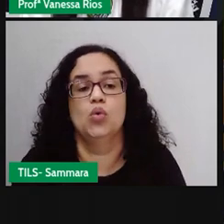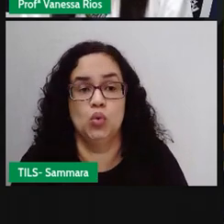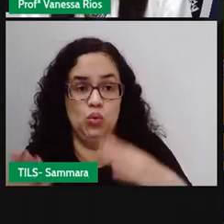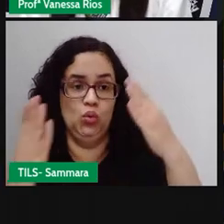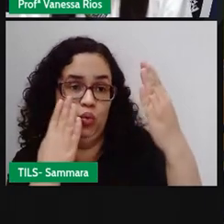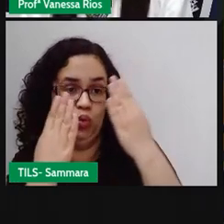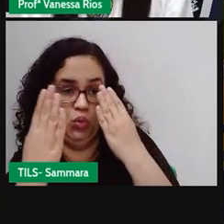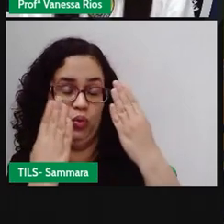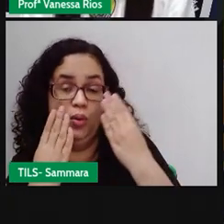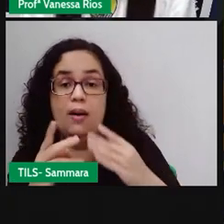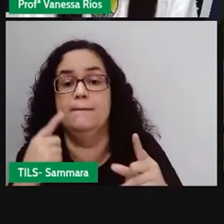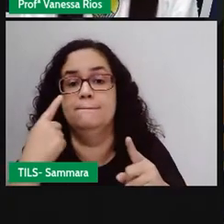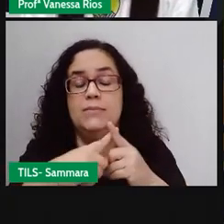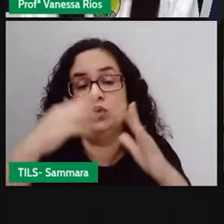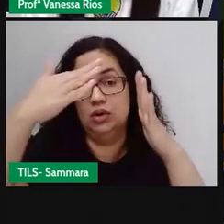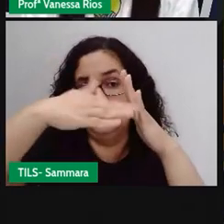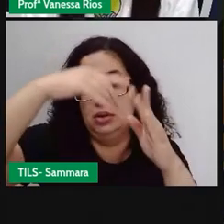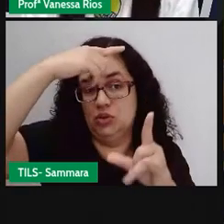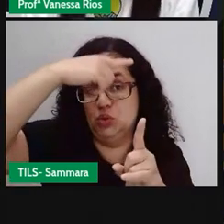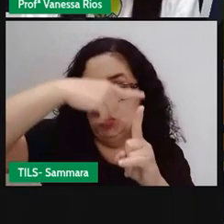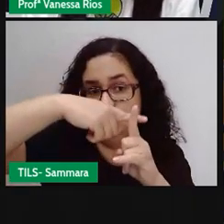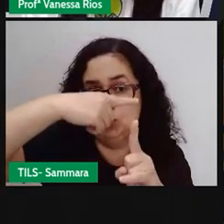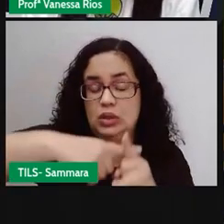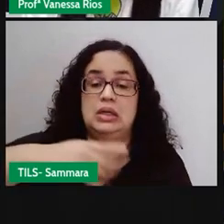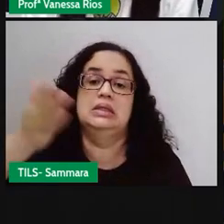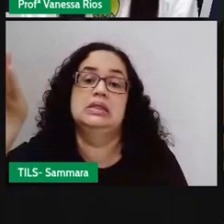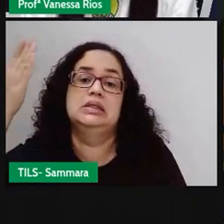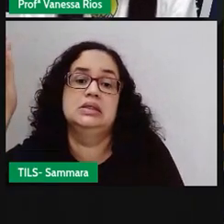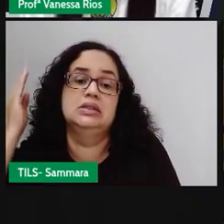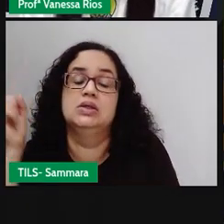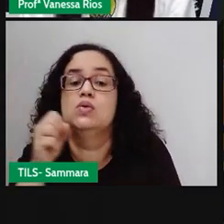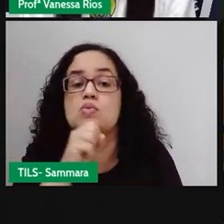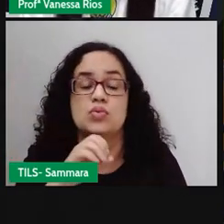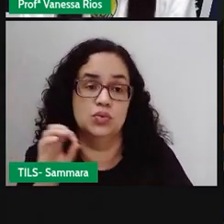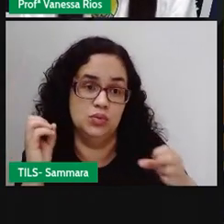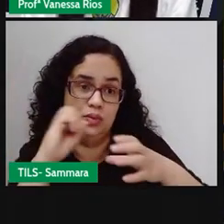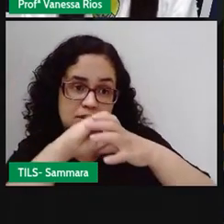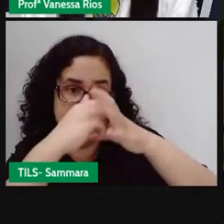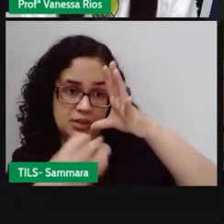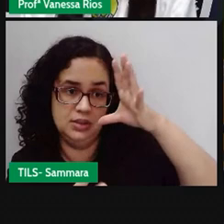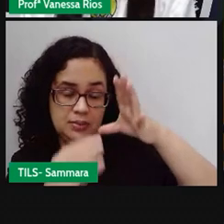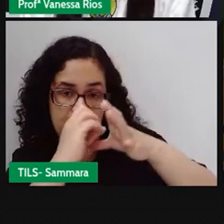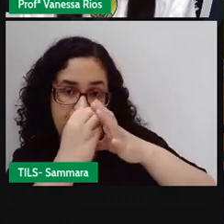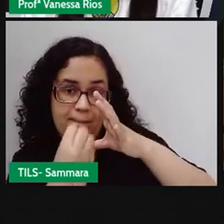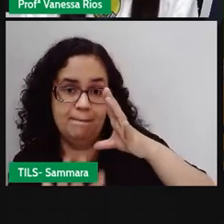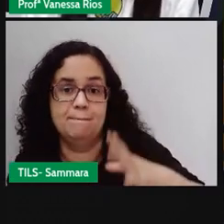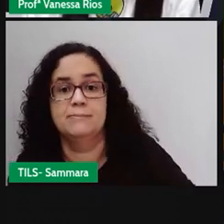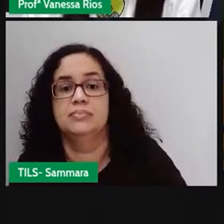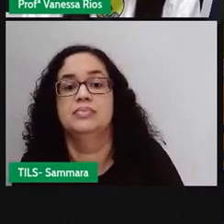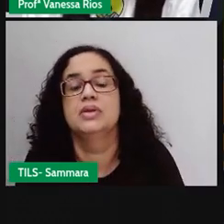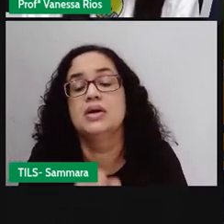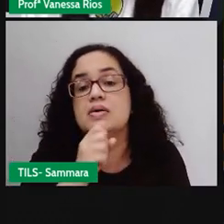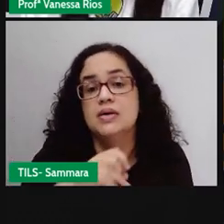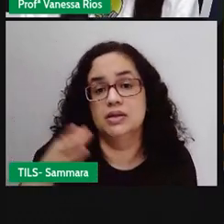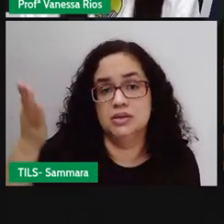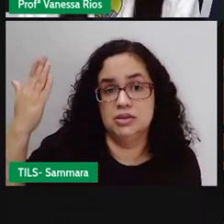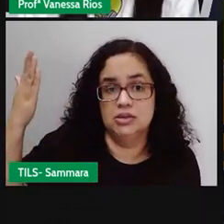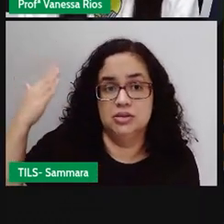comparação, né? Porque a igreja é um monumento antigo, né? Com características de uma construção mais